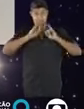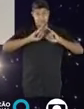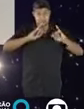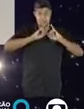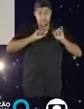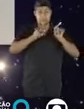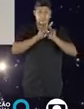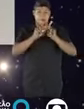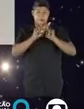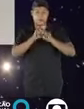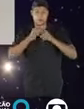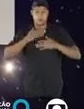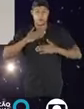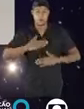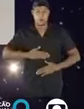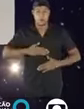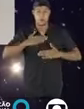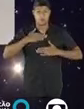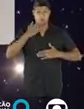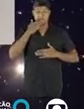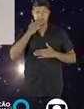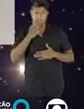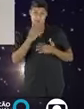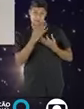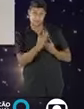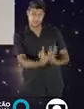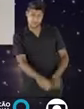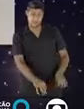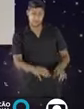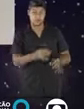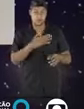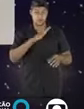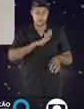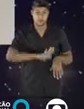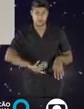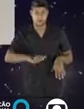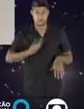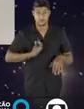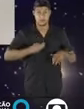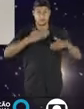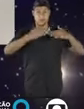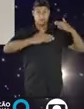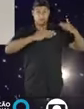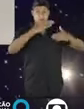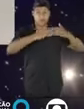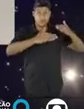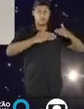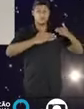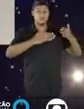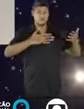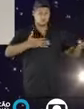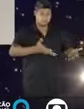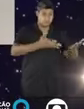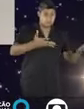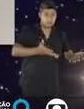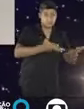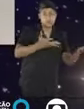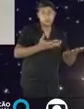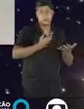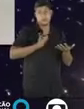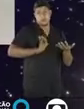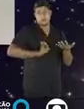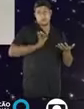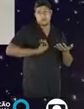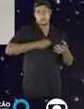muitas vezes porque o organismo está condicionado, no caso, crianças, né? Por exemplo, que está naquele processo ainda de formação do trato gastrointestinal, essa